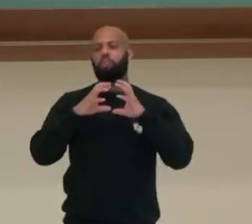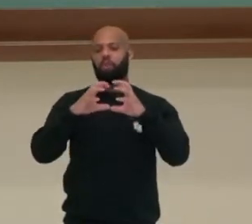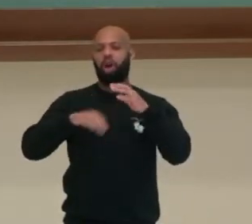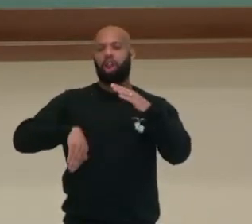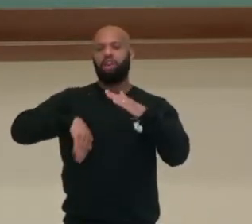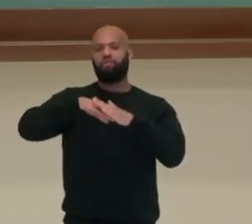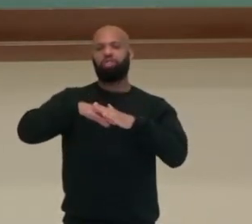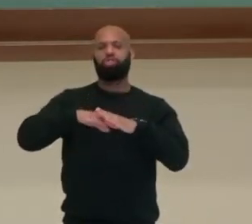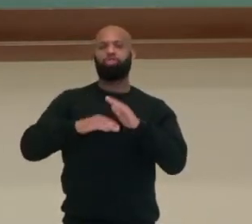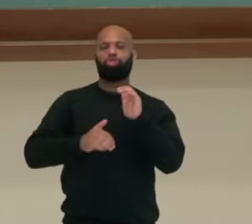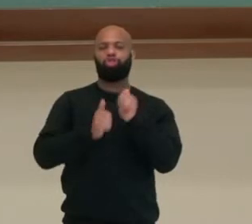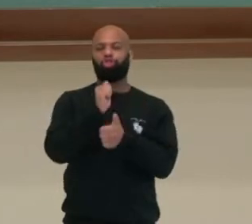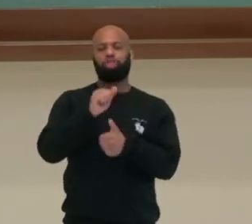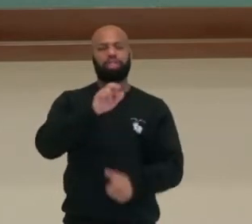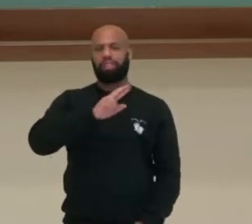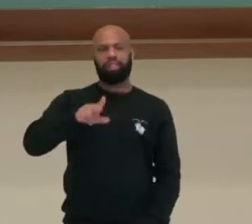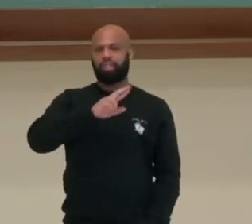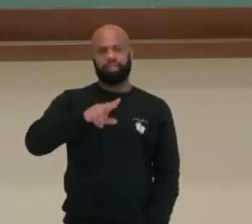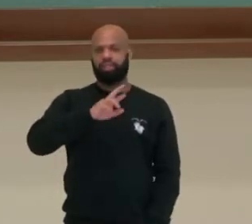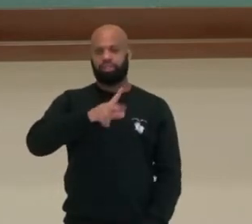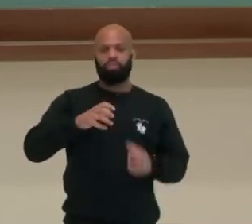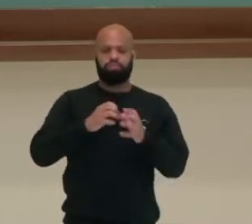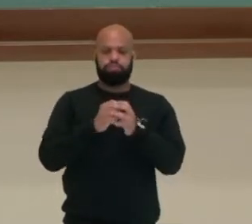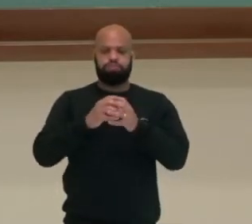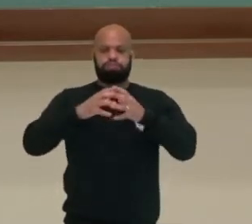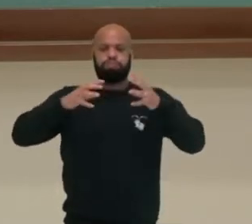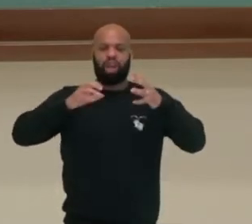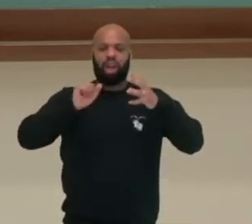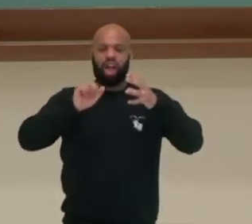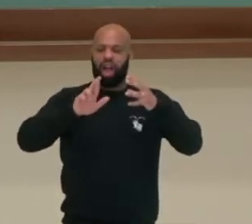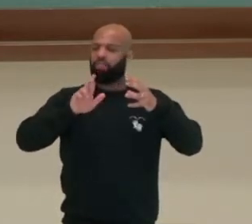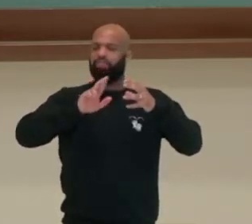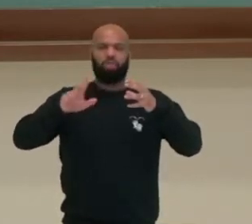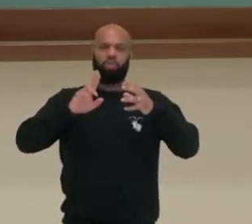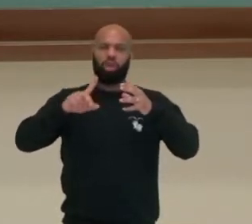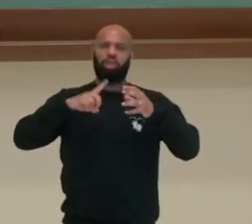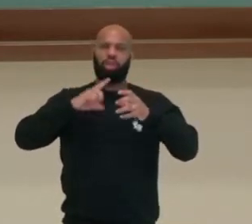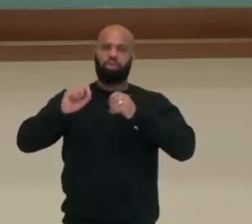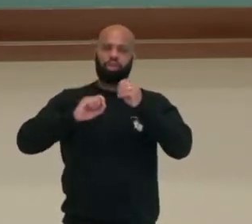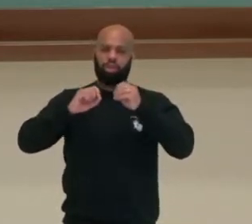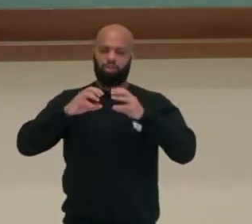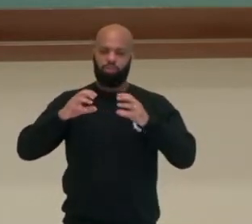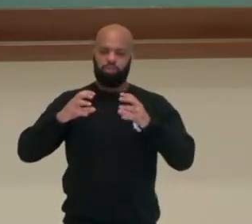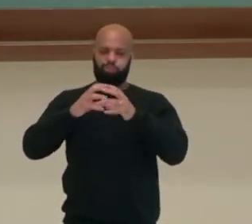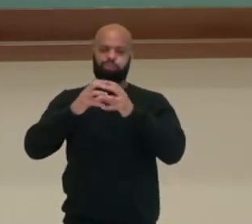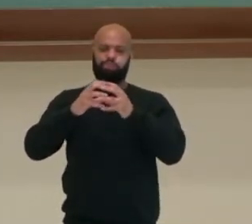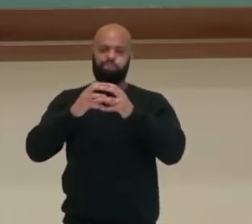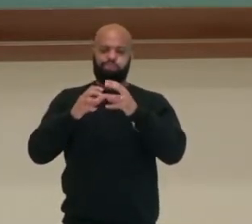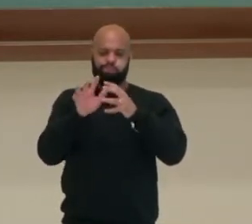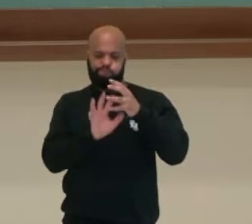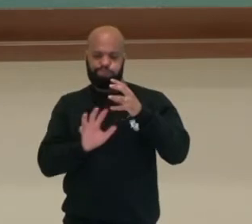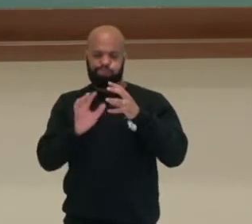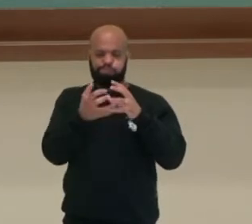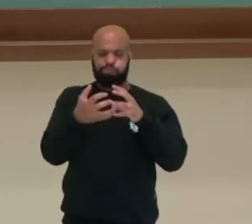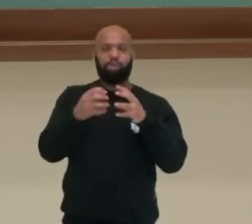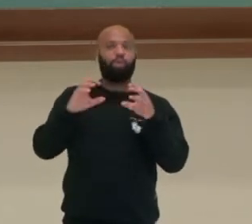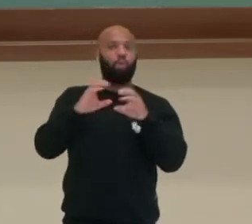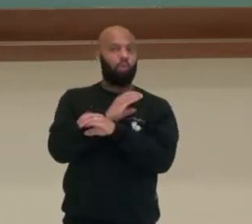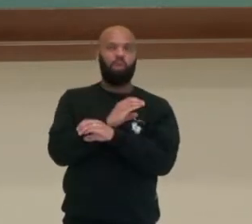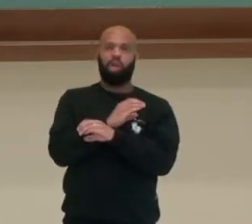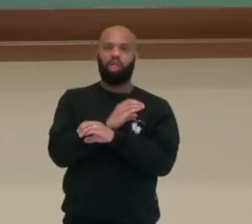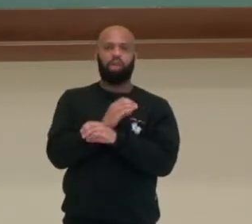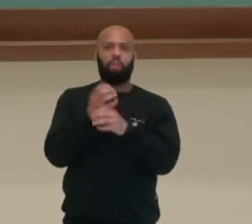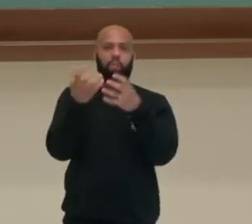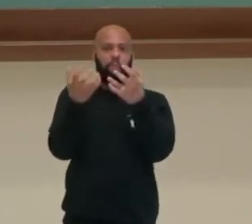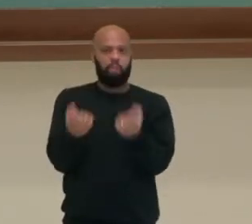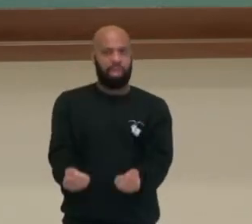que a gente conhece, que ela é inflada, cheia de ar, né? As bolas de bocha, elas são mais pesadas porque o